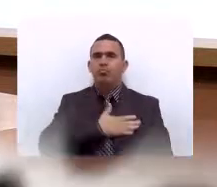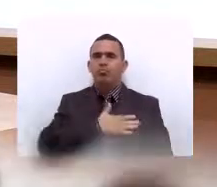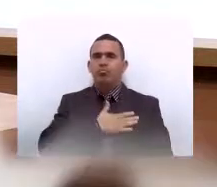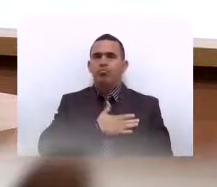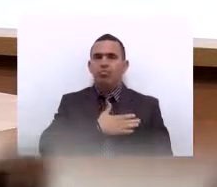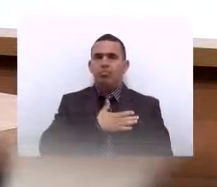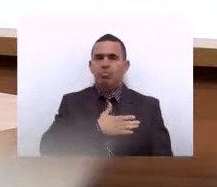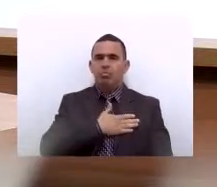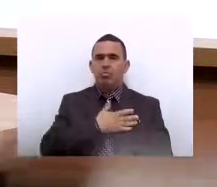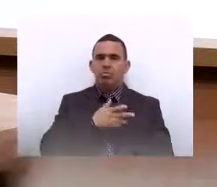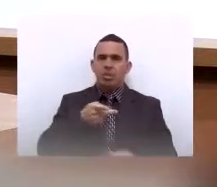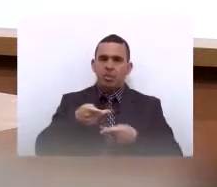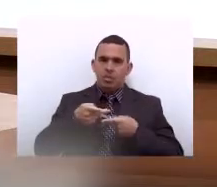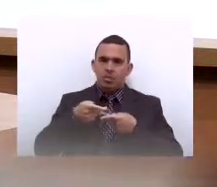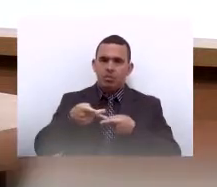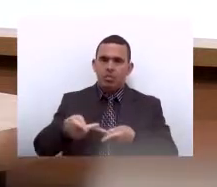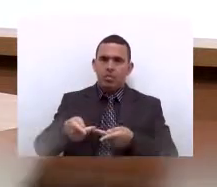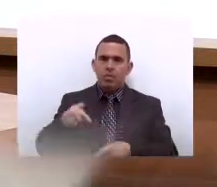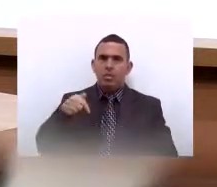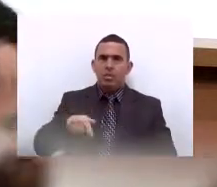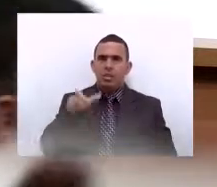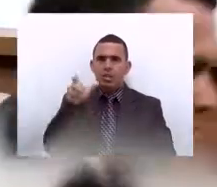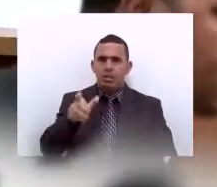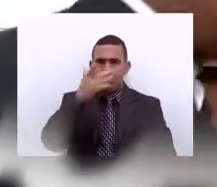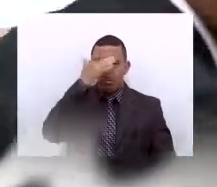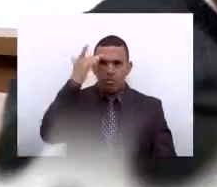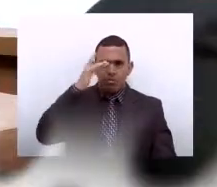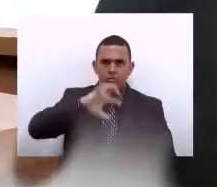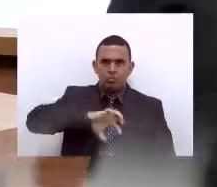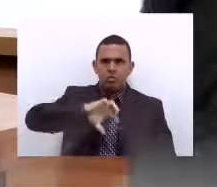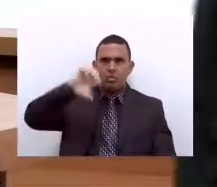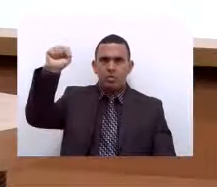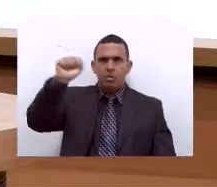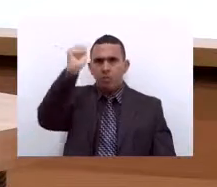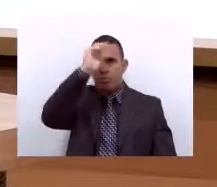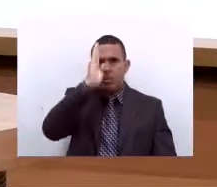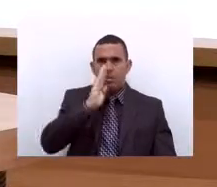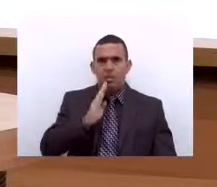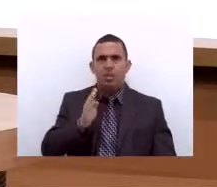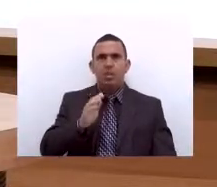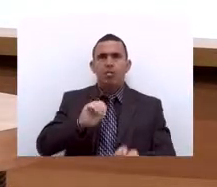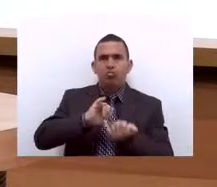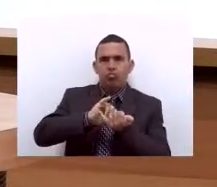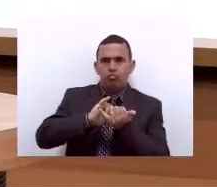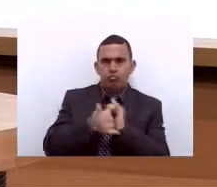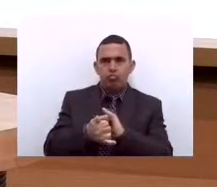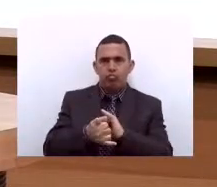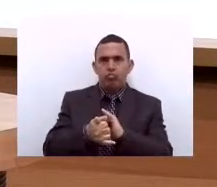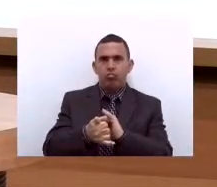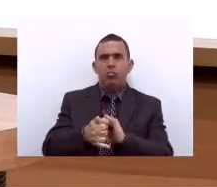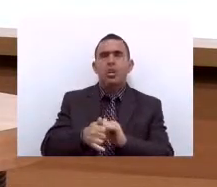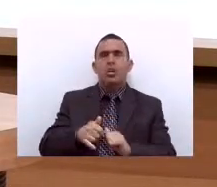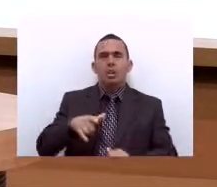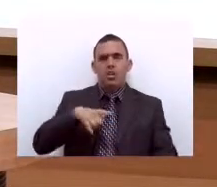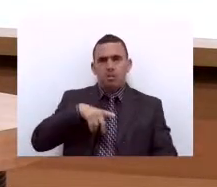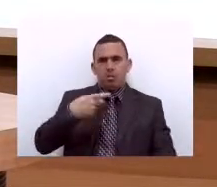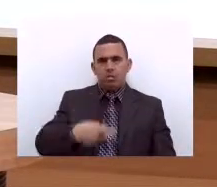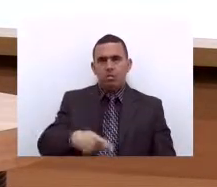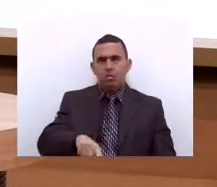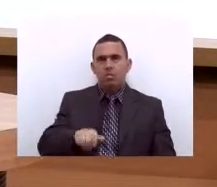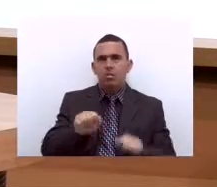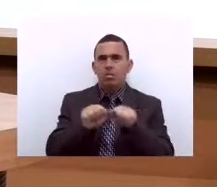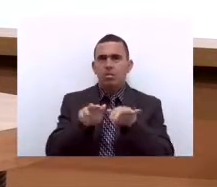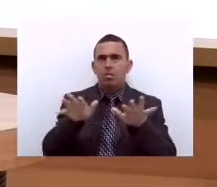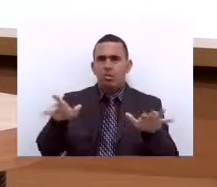a grata surpresa e visita dos campeões brasileiros de kart, que são aqui filhos de Guarulhos, estão